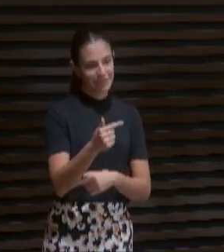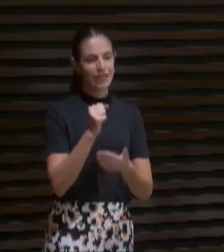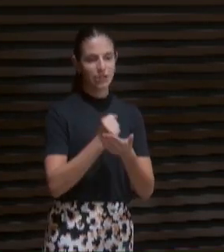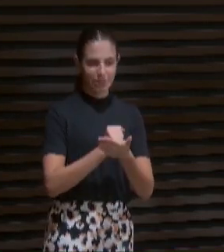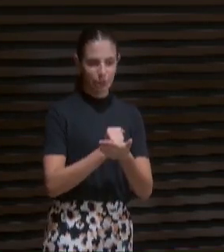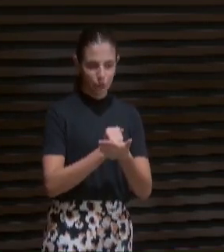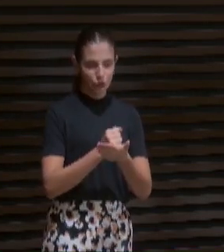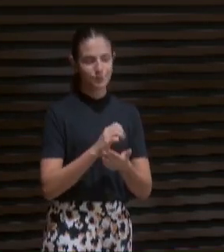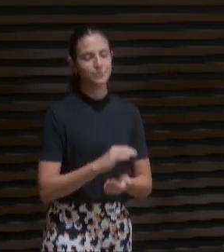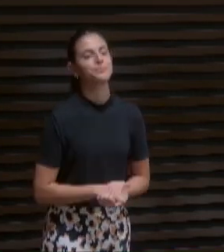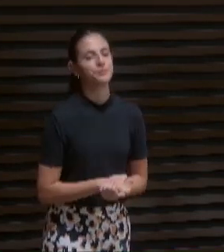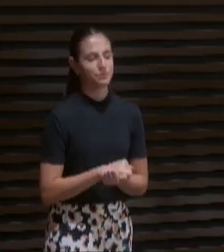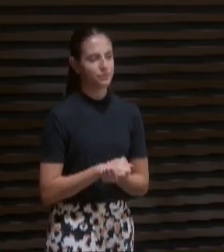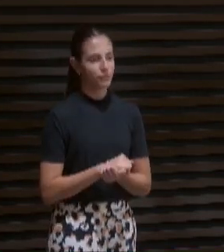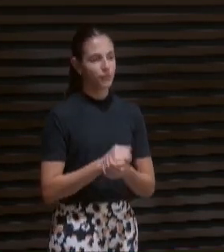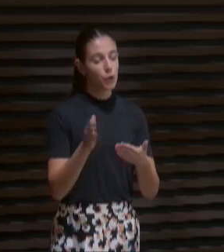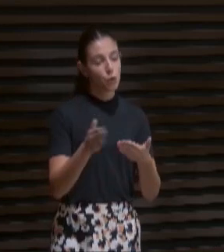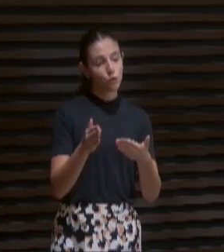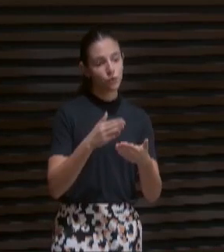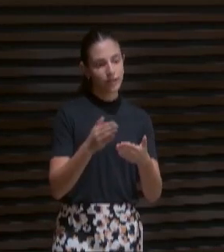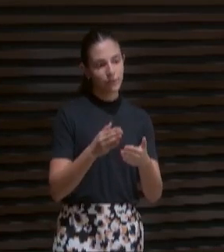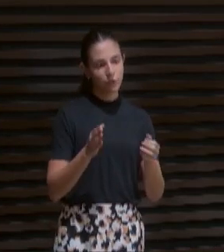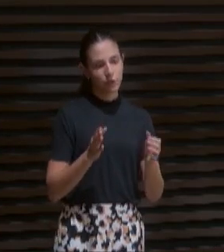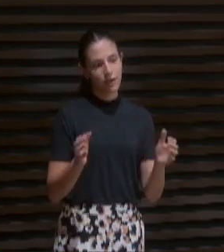Um livro fechado,